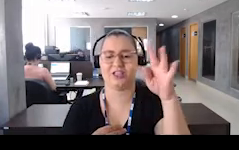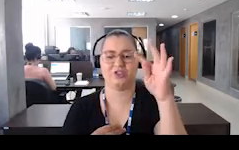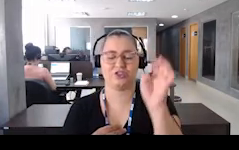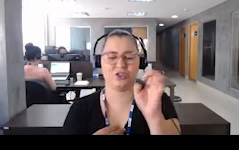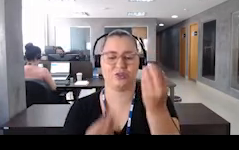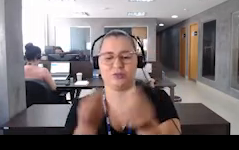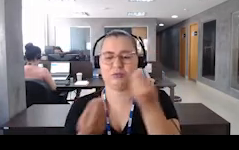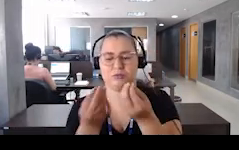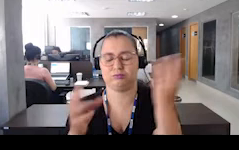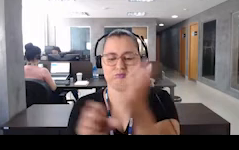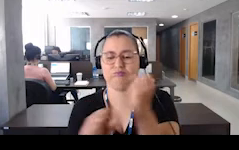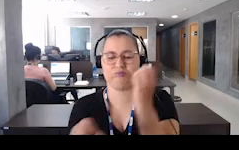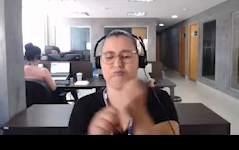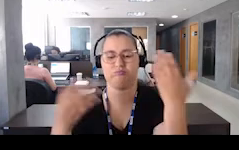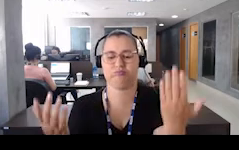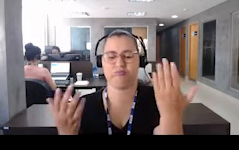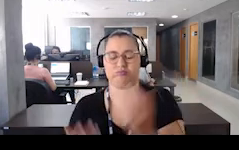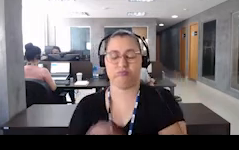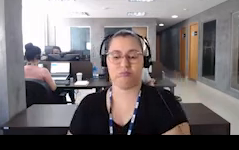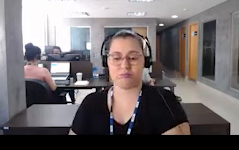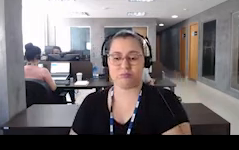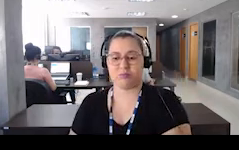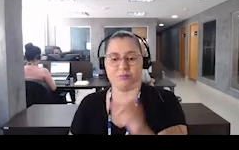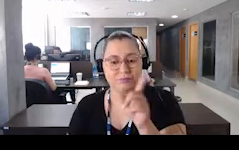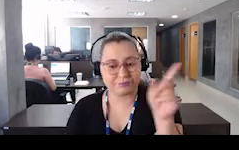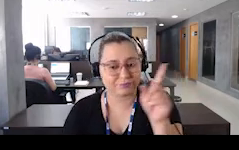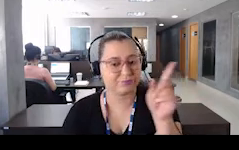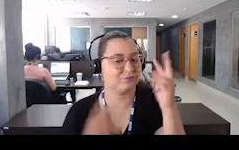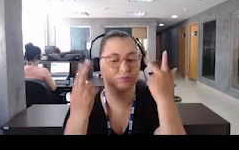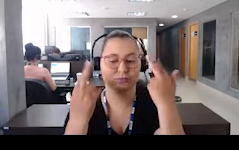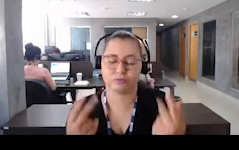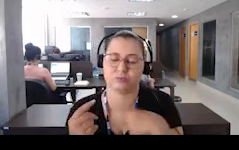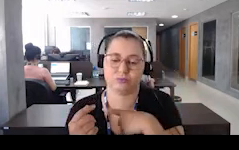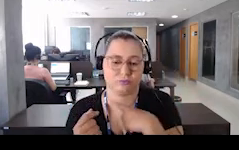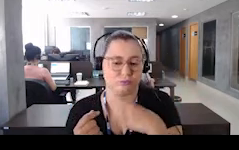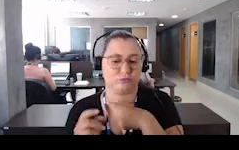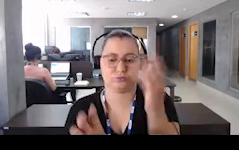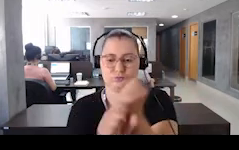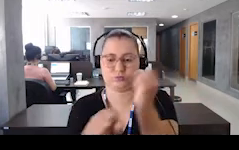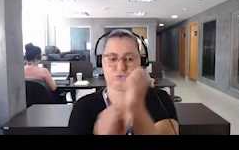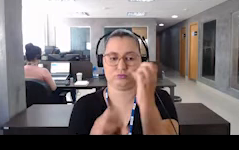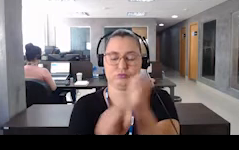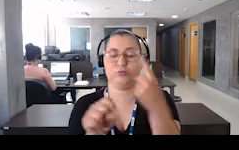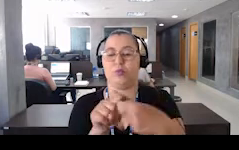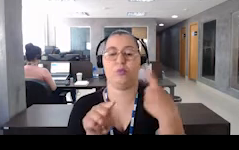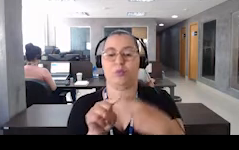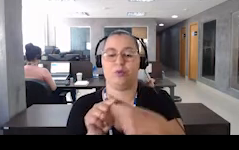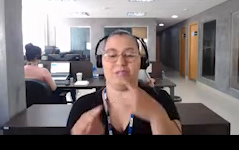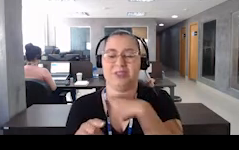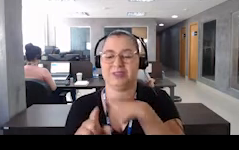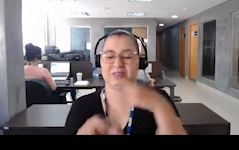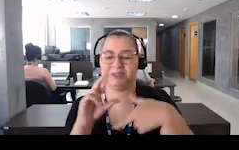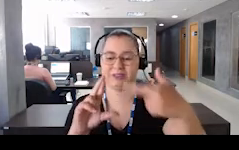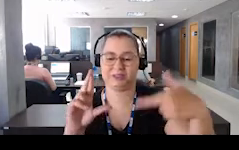ó, resistência equivalente. Nesse caso aqui é muito tranquilo de calcular essa resistência equivalente. Por quê? Porque ela tem o